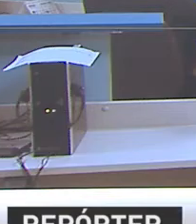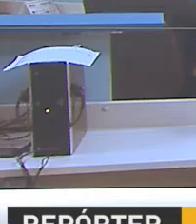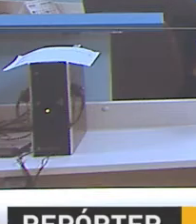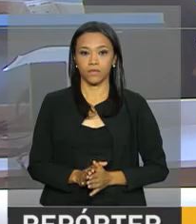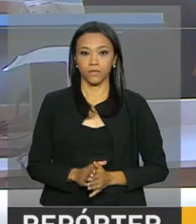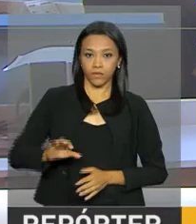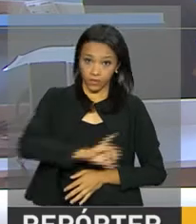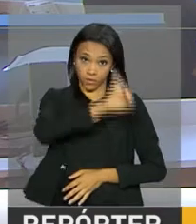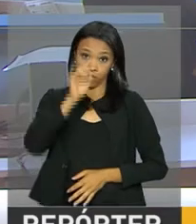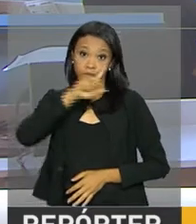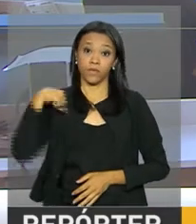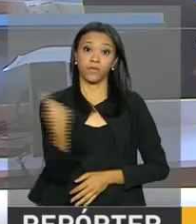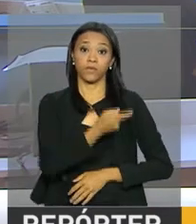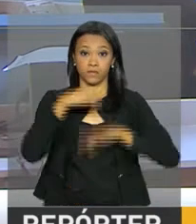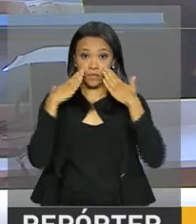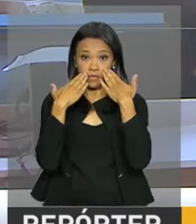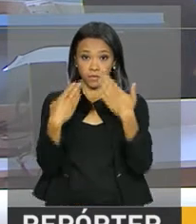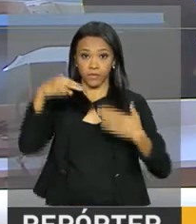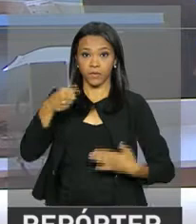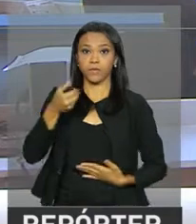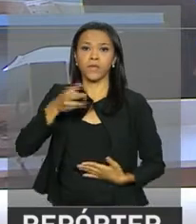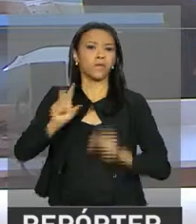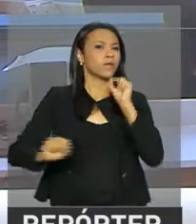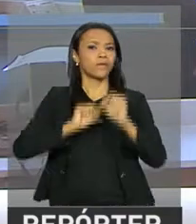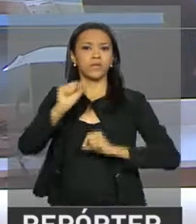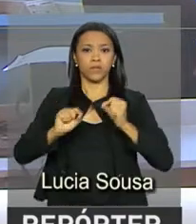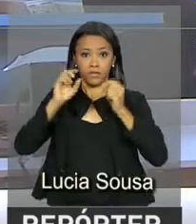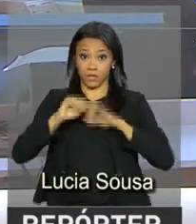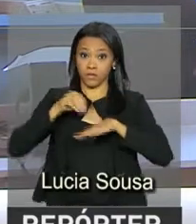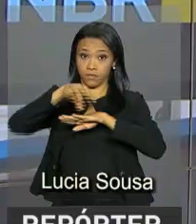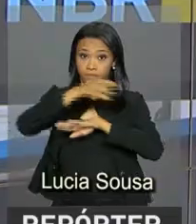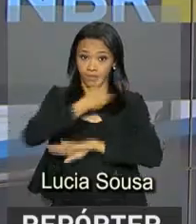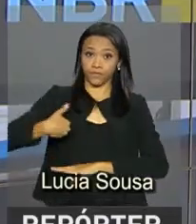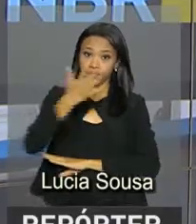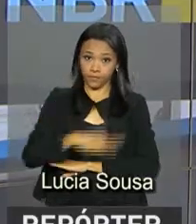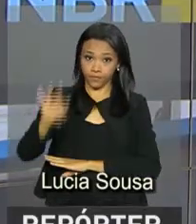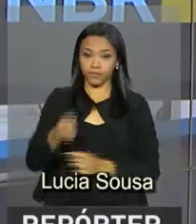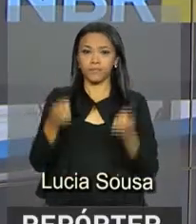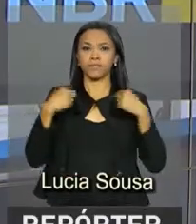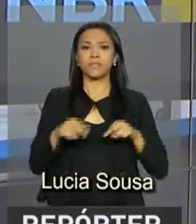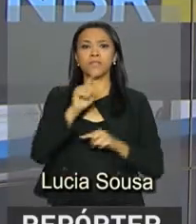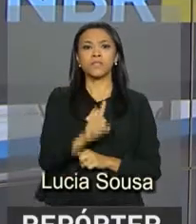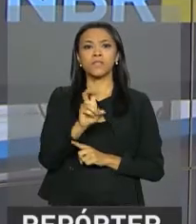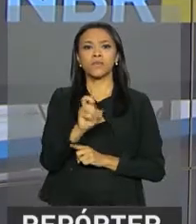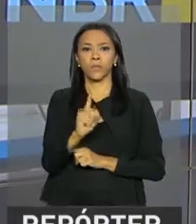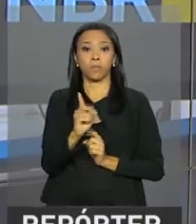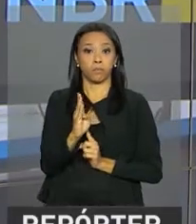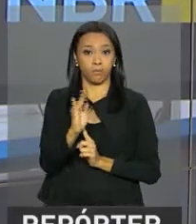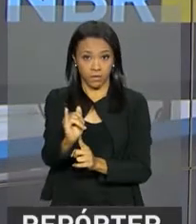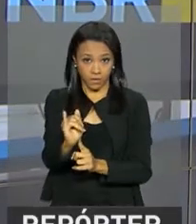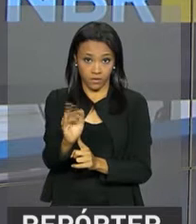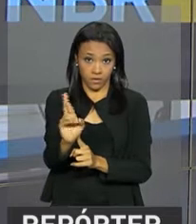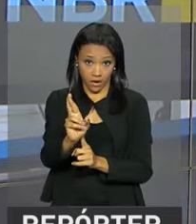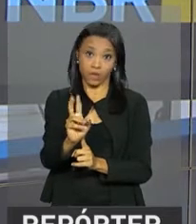lá estamos de volta com reportagem br e as notícias do governo federal 151 bilhões de reais